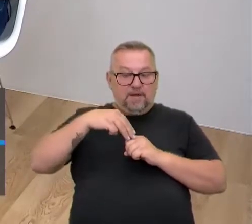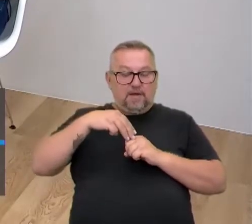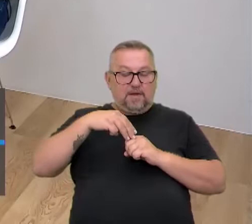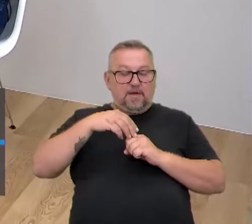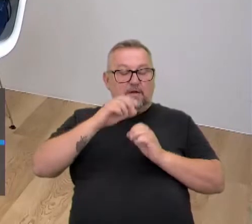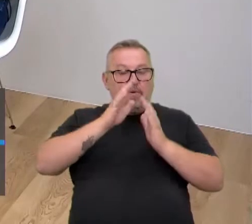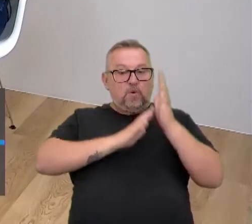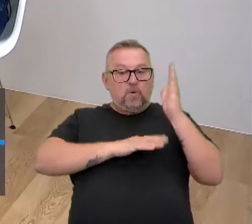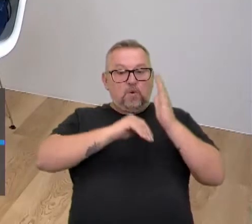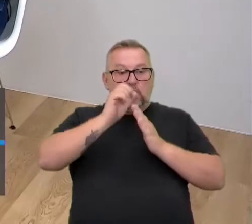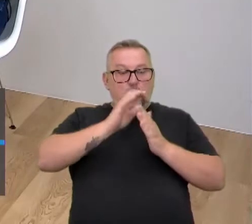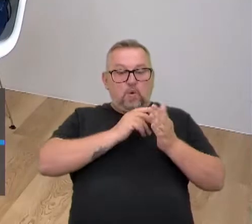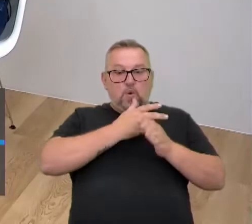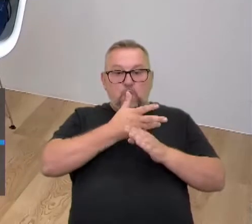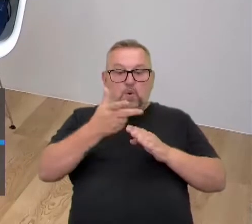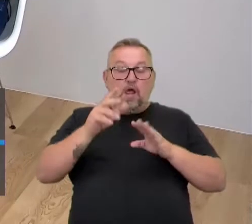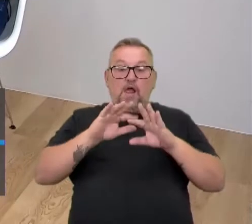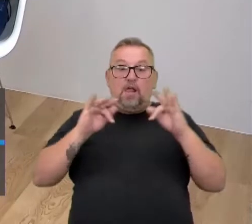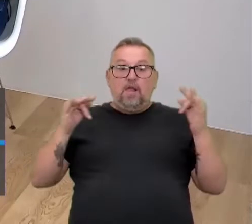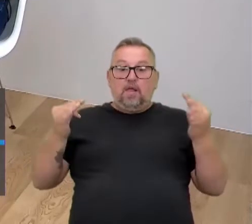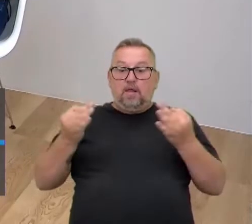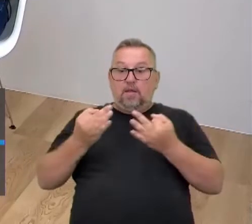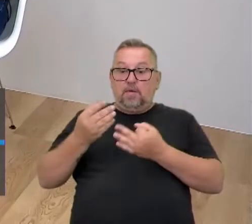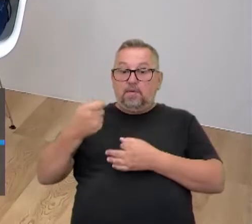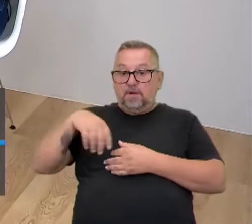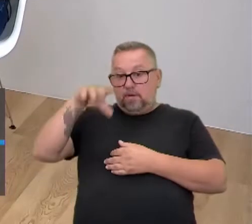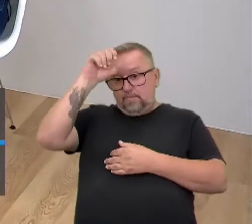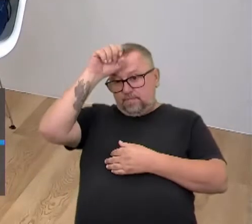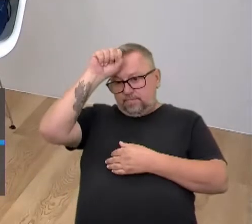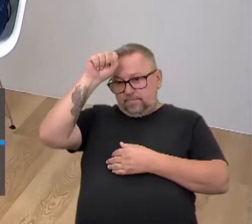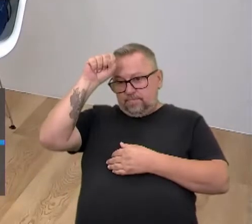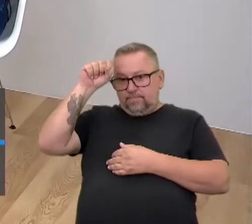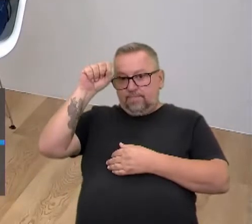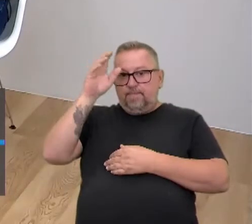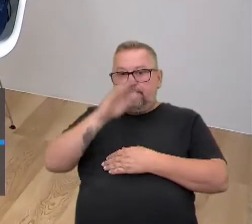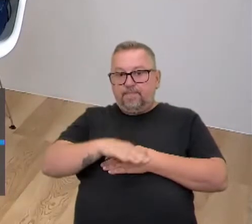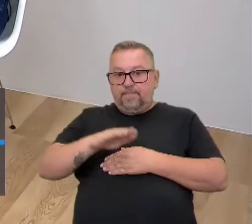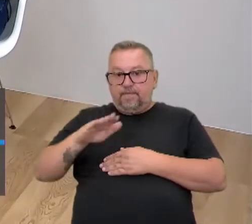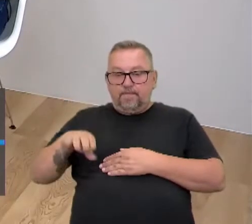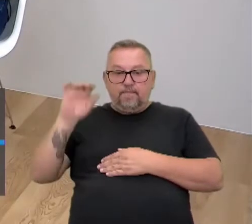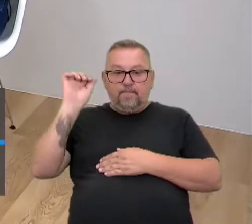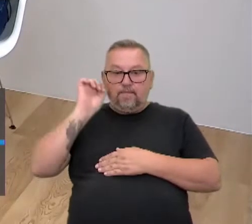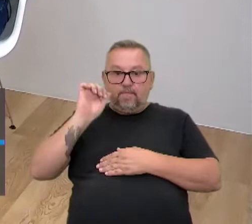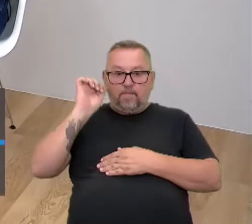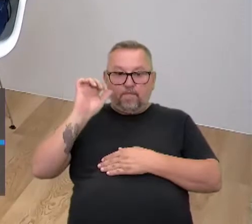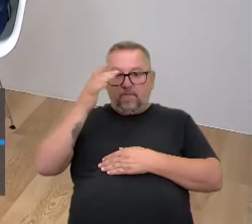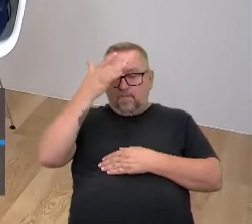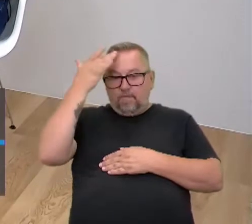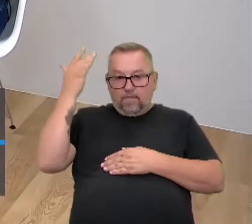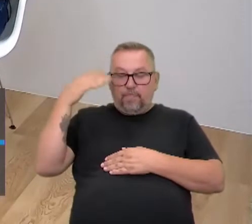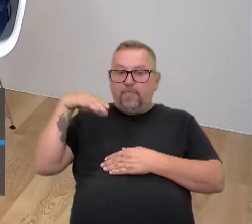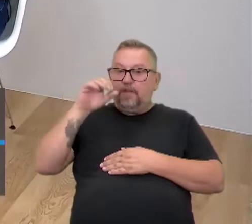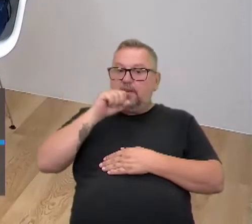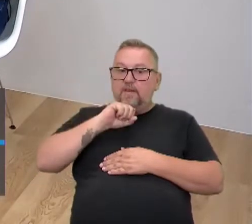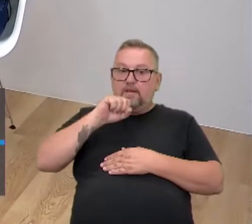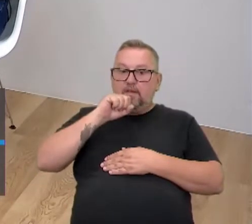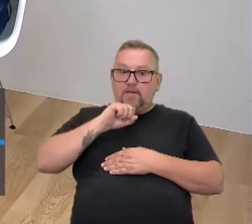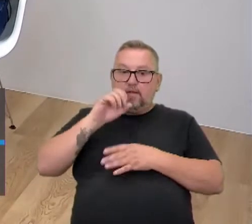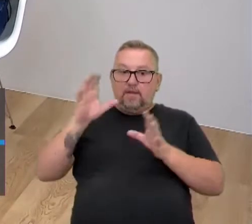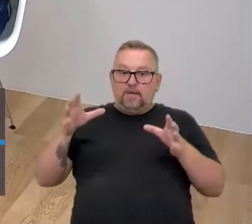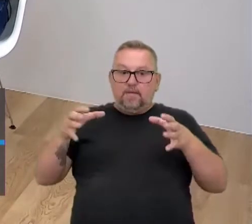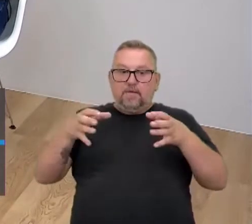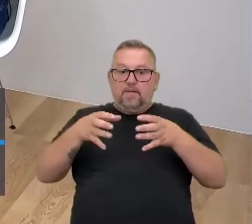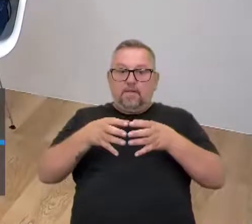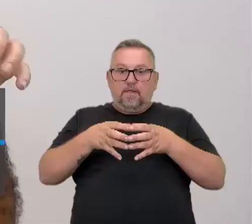artesãos, cujas as famílias são de aprendizes. Crianças, mulheres e pessoas mais idosas